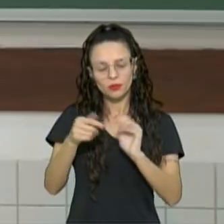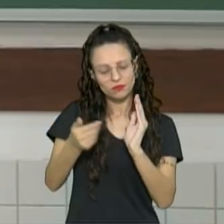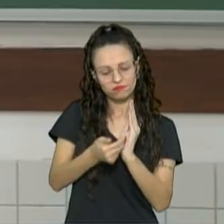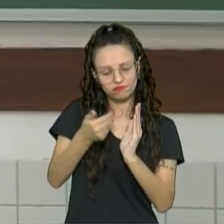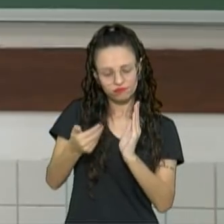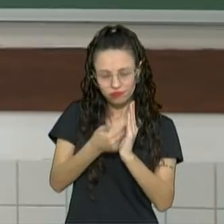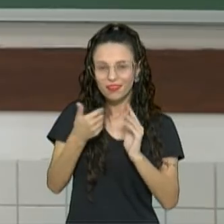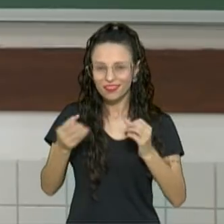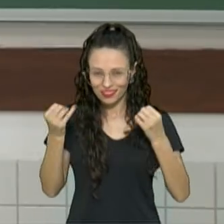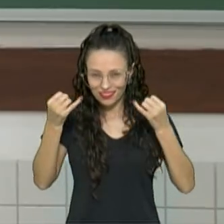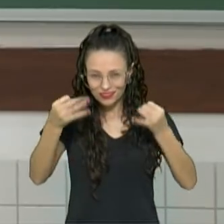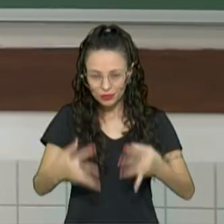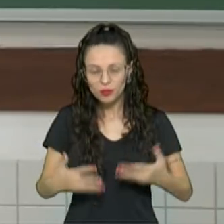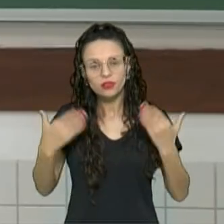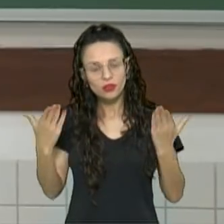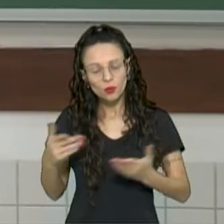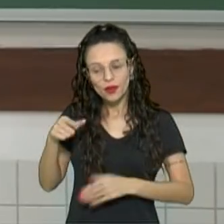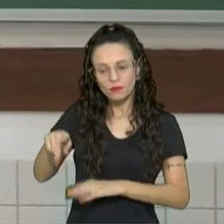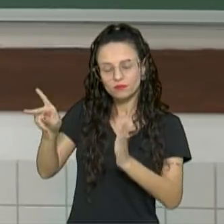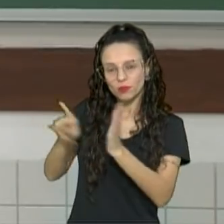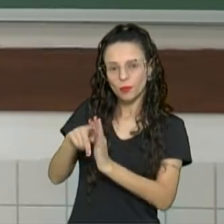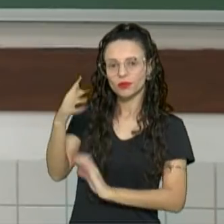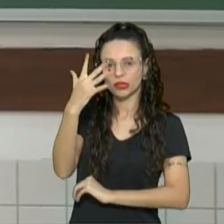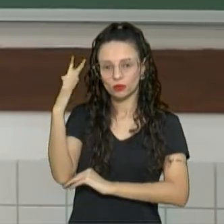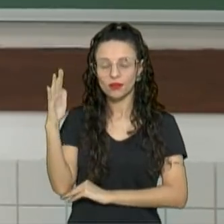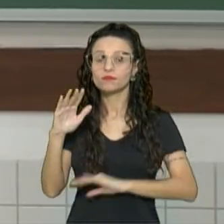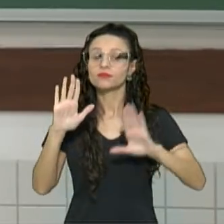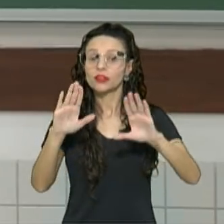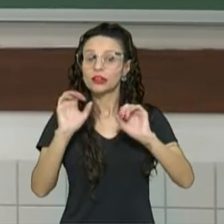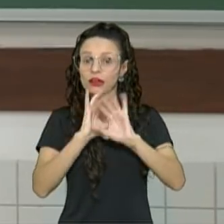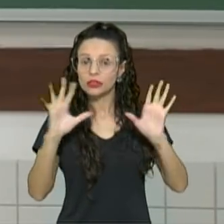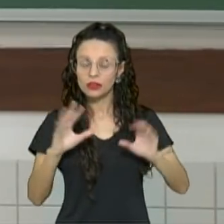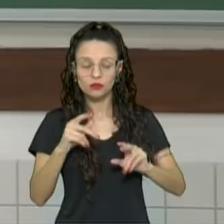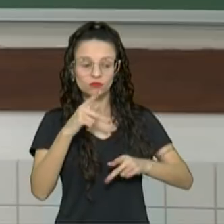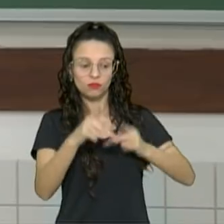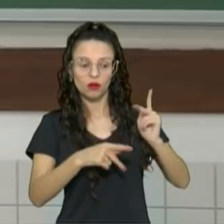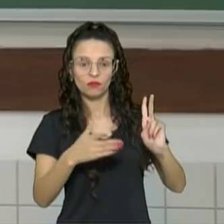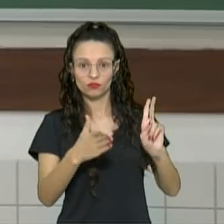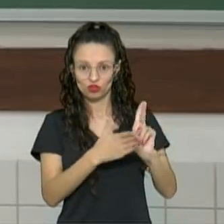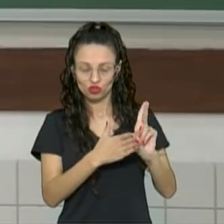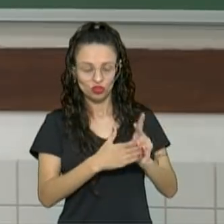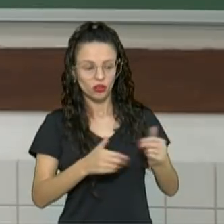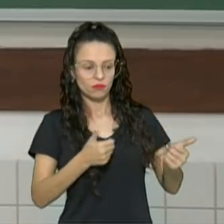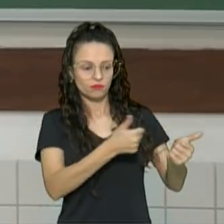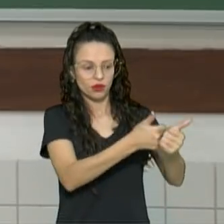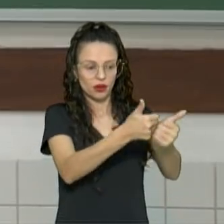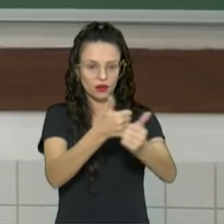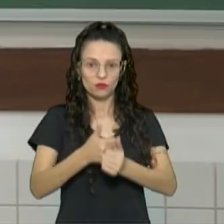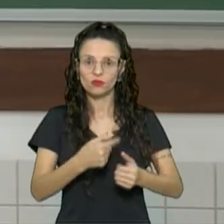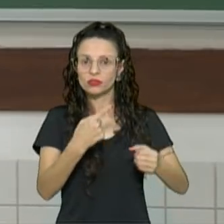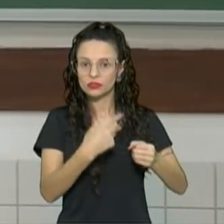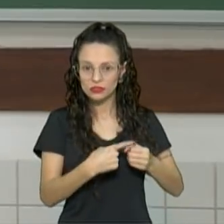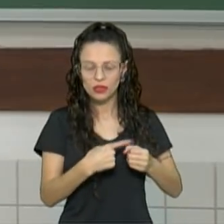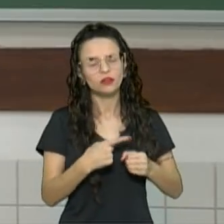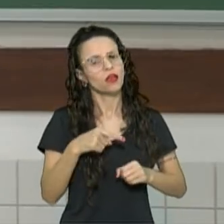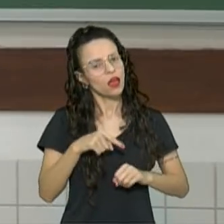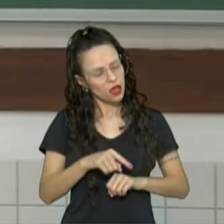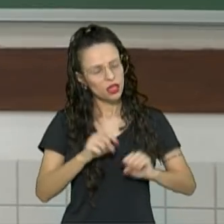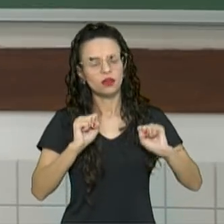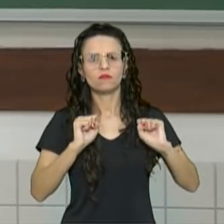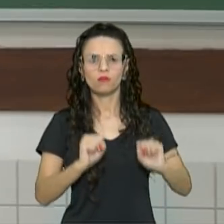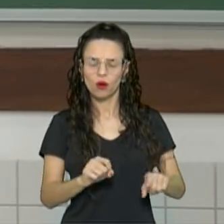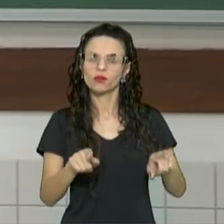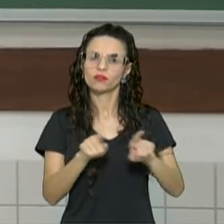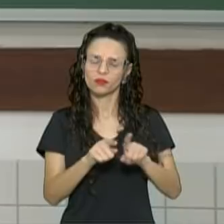né? Claro, os povos indígenas que ficam perto da cidade, né, que a professora até citou ali o caigangue, eles podem